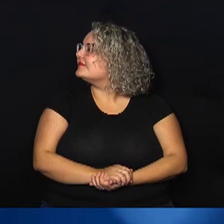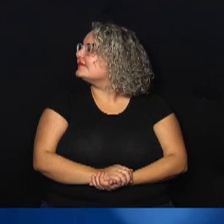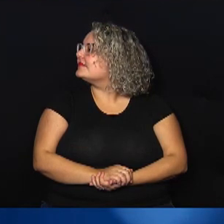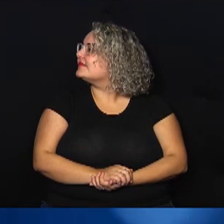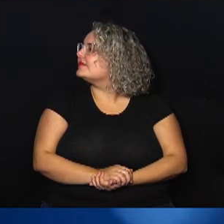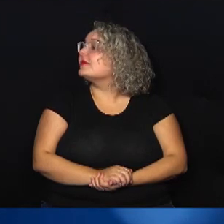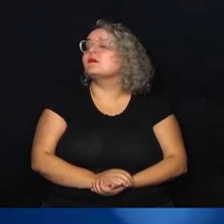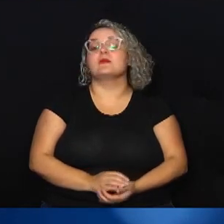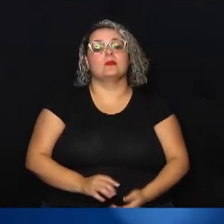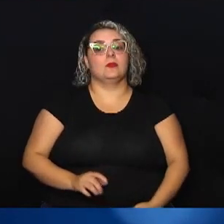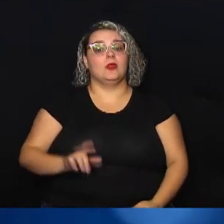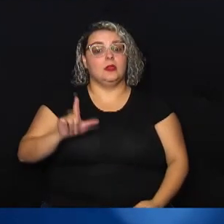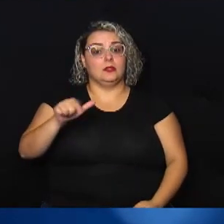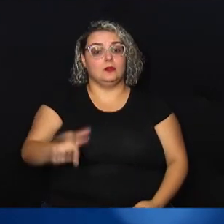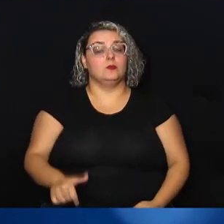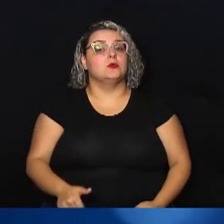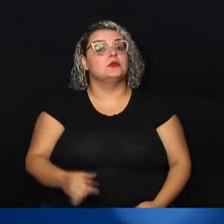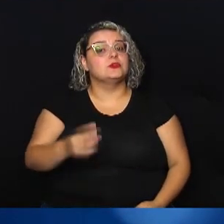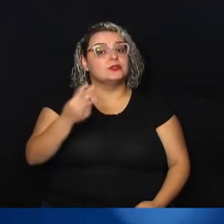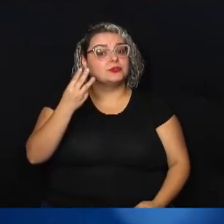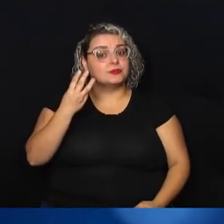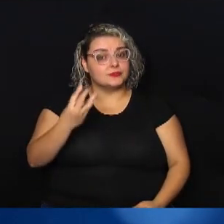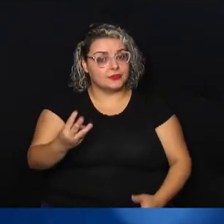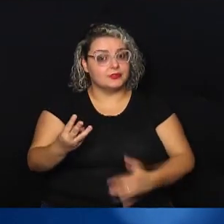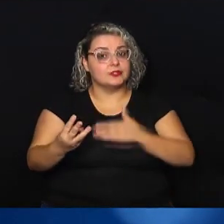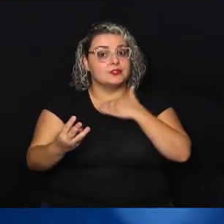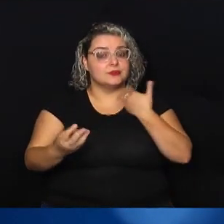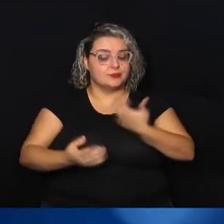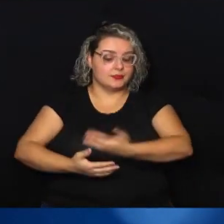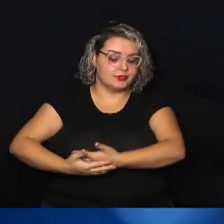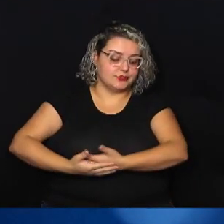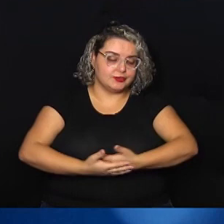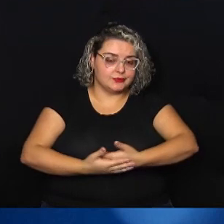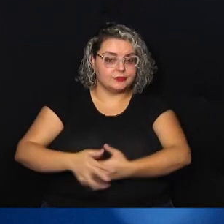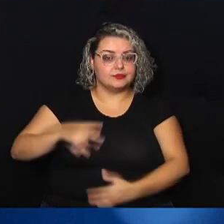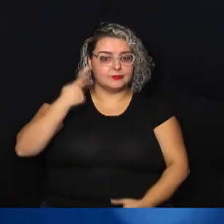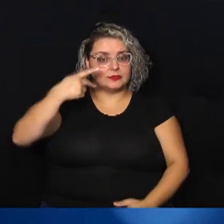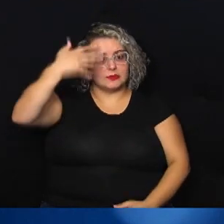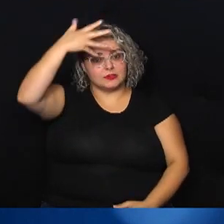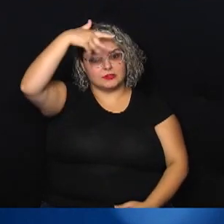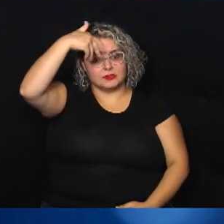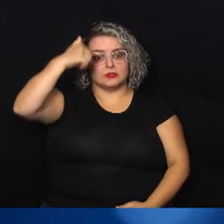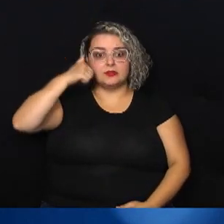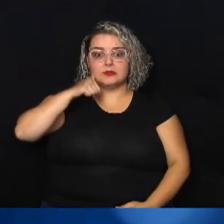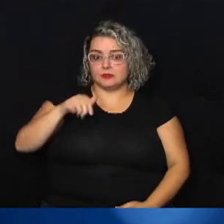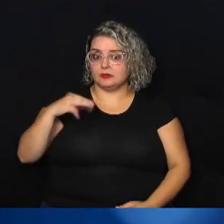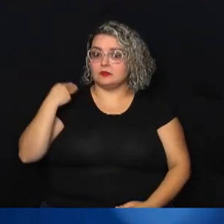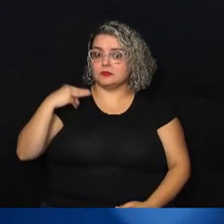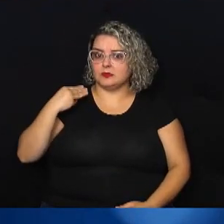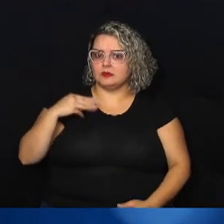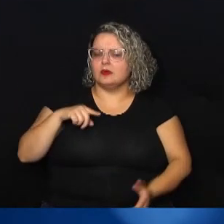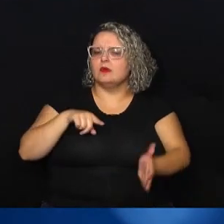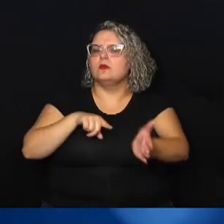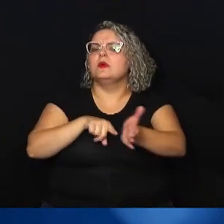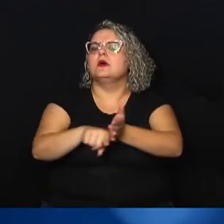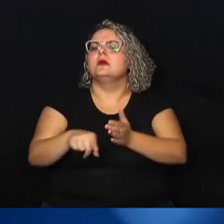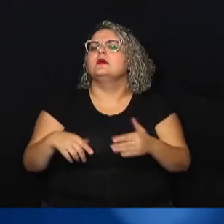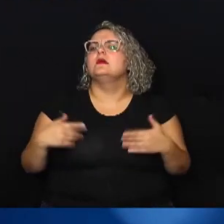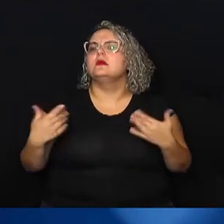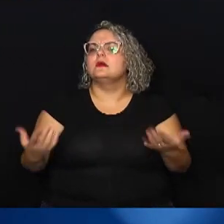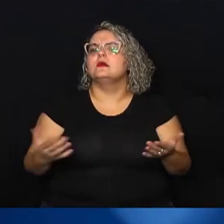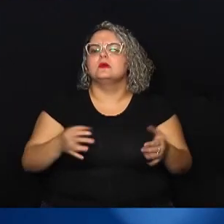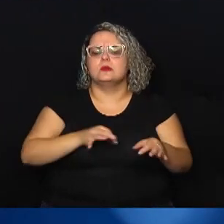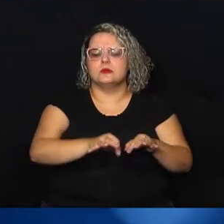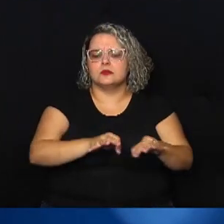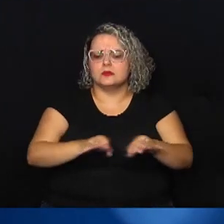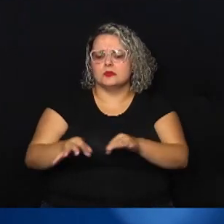Após 3 mortes de bebês na maternidade, vereadores Rodrigo da Farmadic e Mariana Conte questionam o quadro de